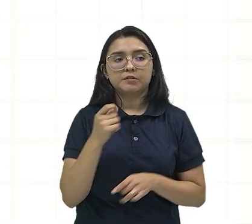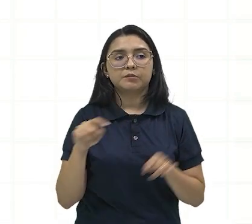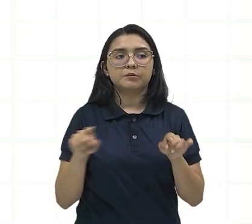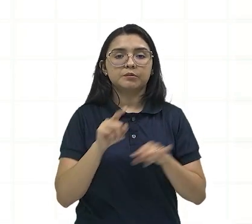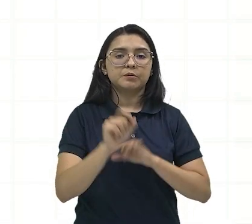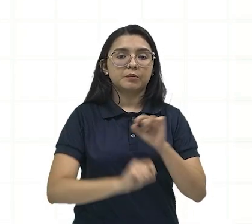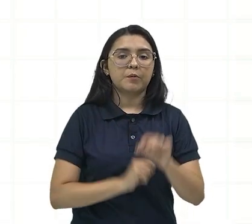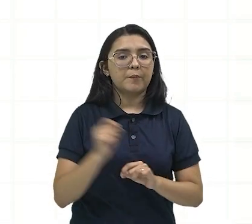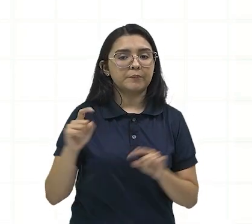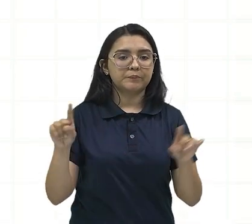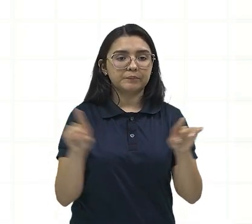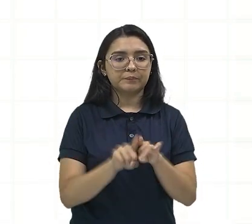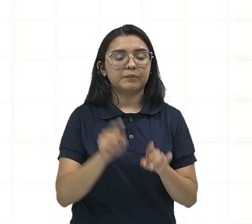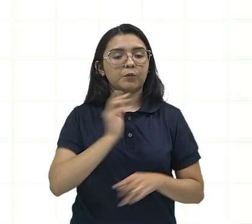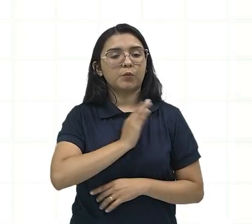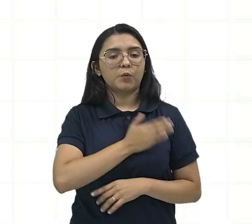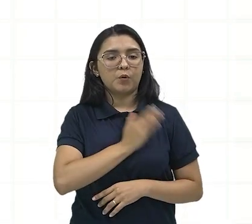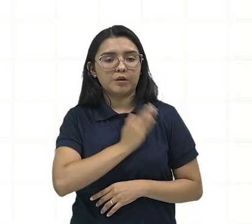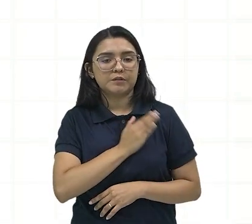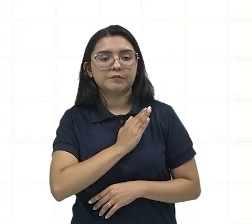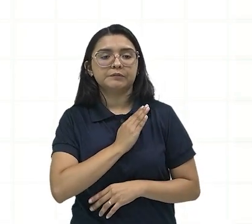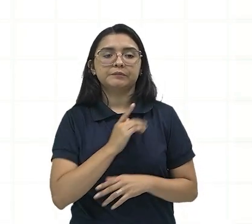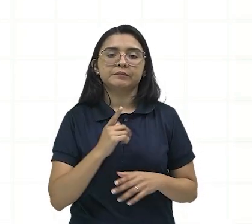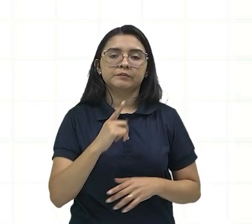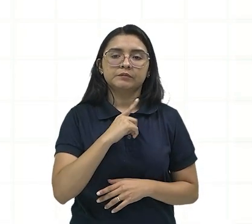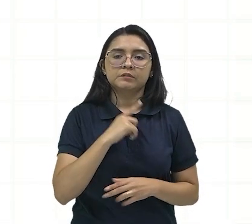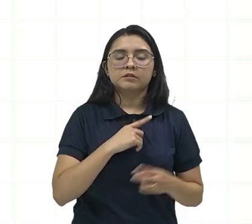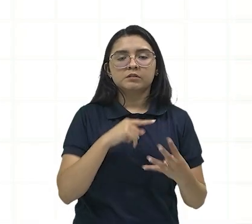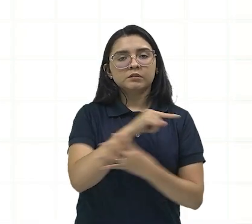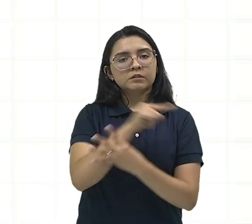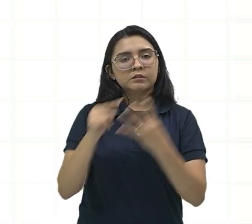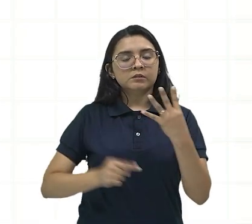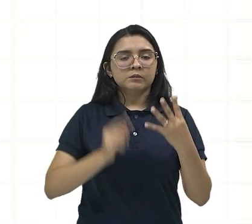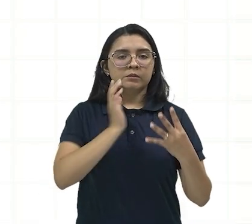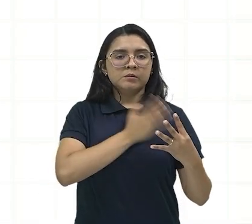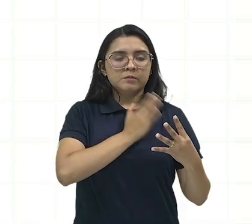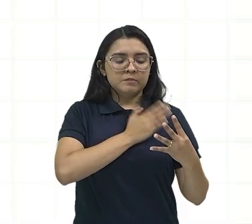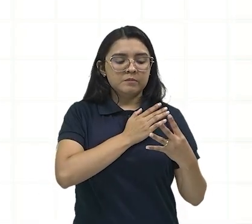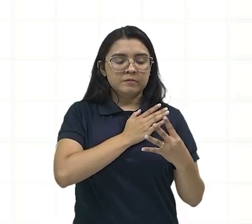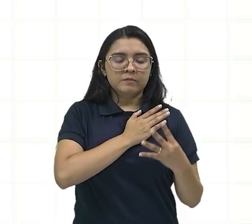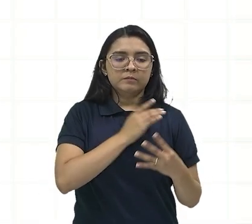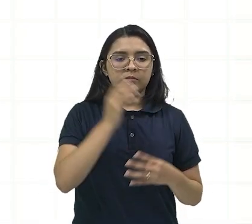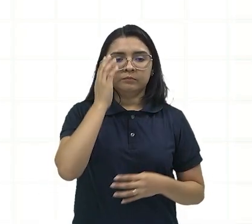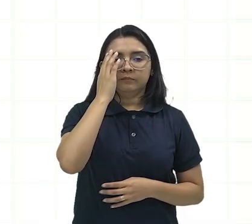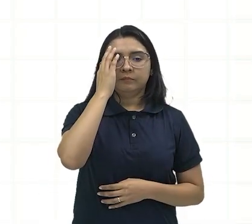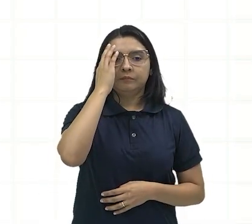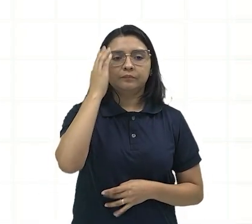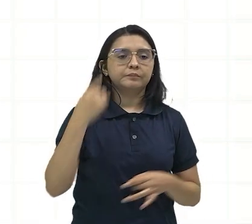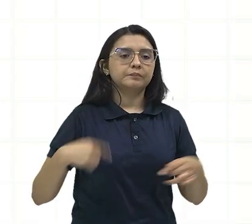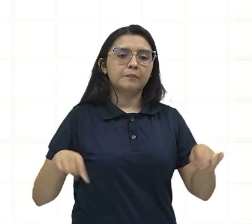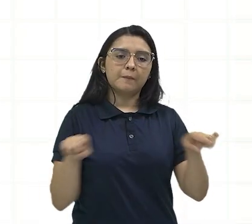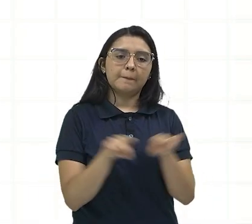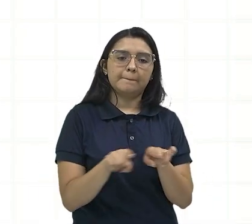Com participação do coração, né? Das 4 cavidades que compõem o coração.